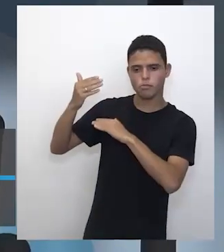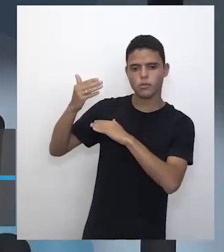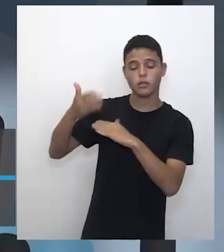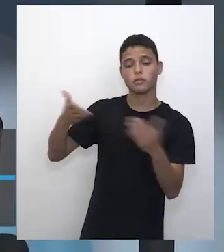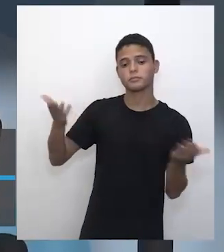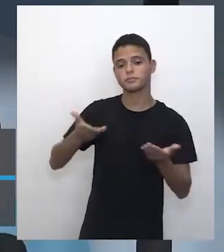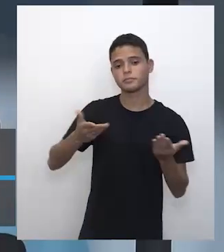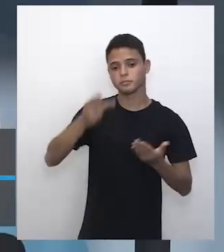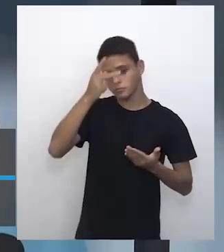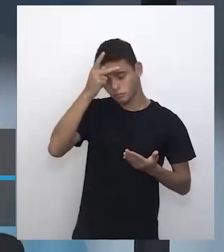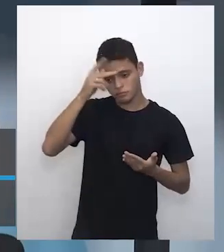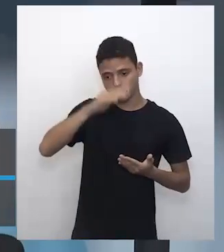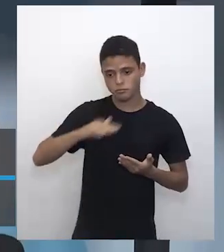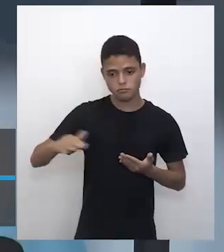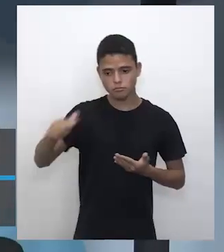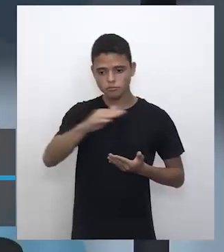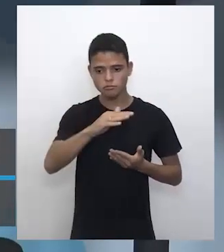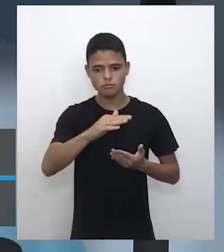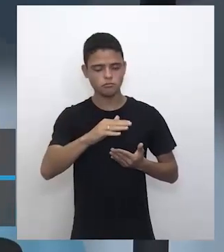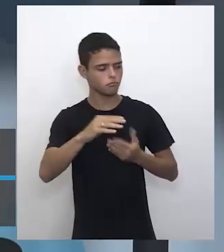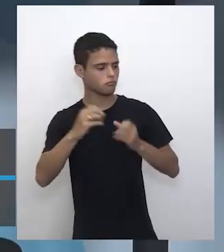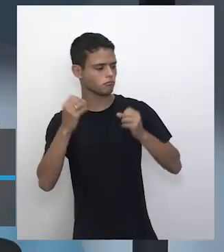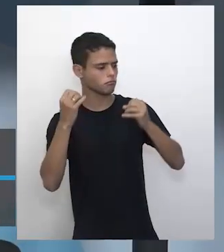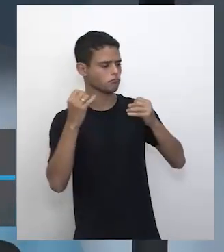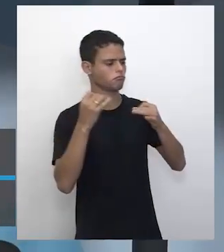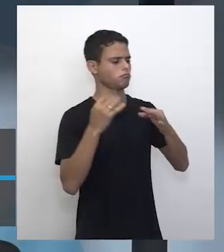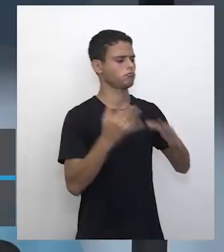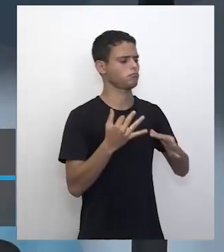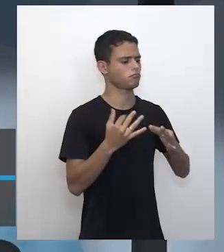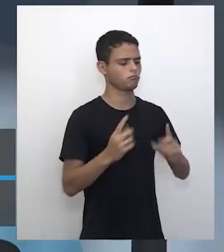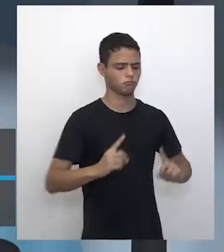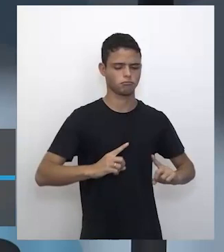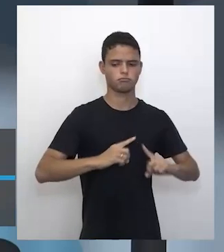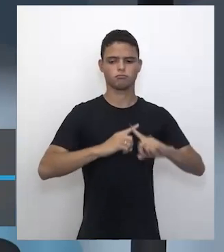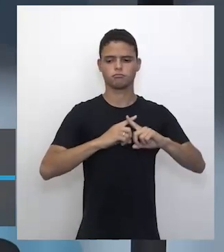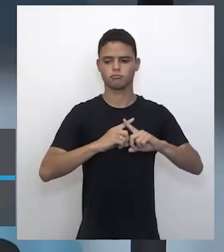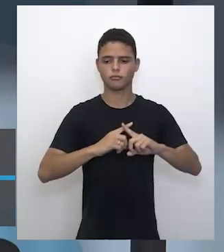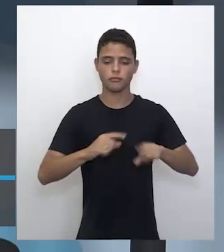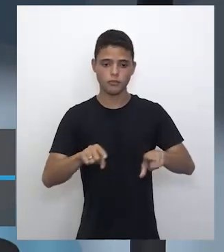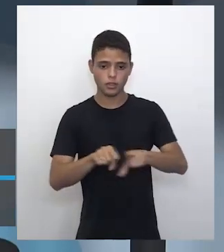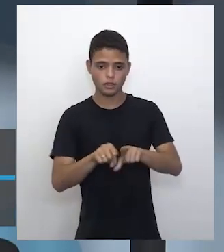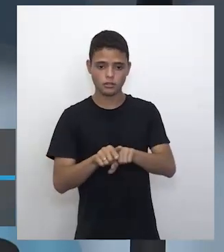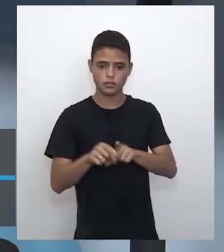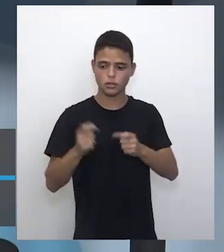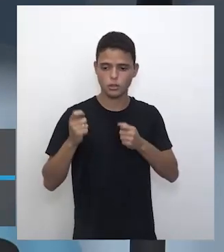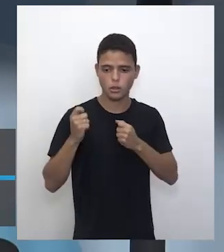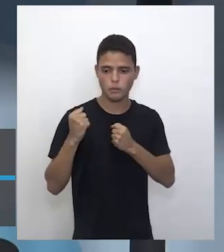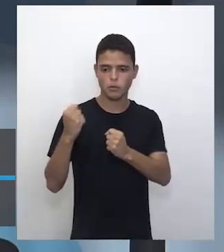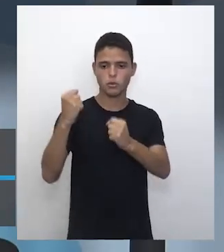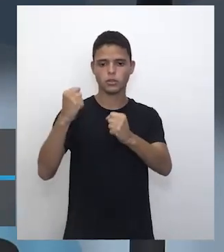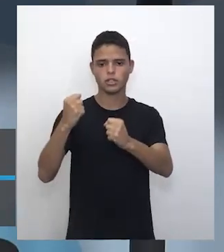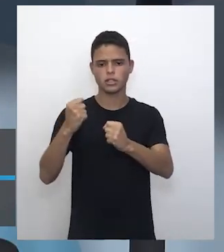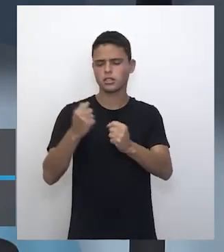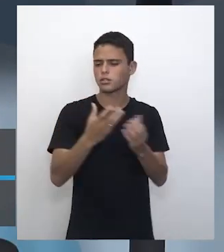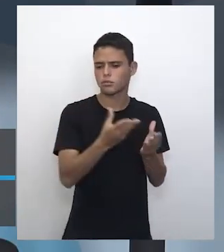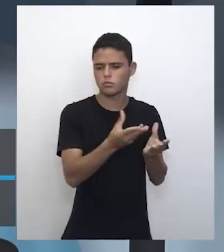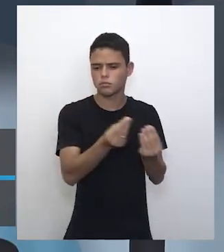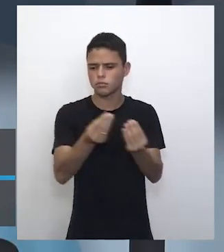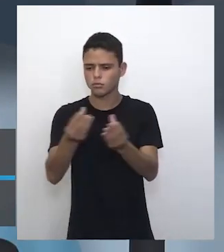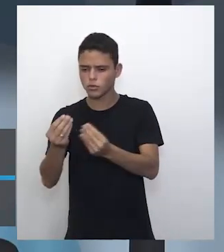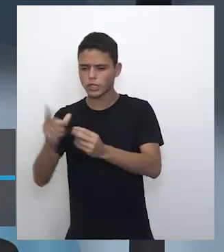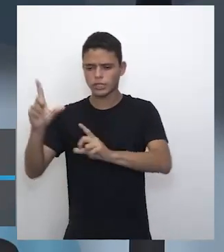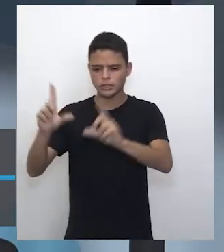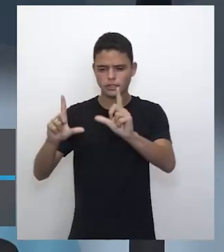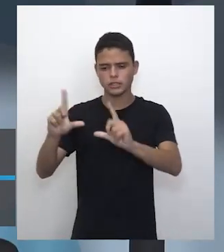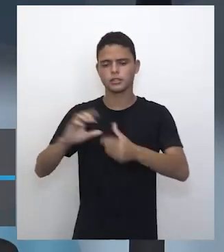não colocam só o rosto, como elas desafiam, aí rivalizam até mesmo o poder das grandes emissoras. A gente tem muitas pessoas que